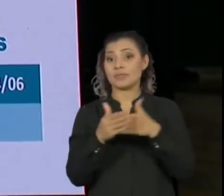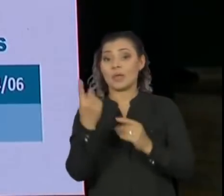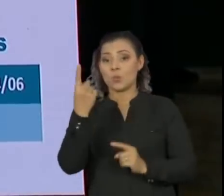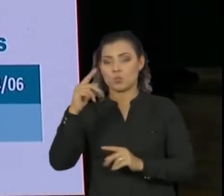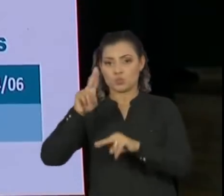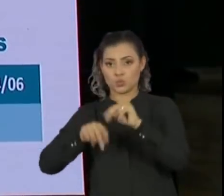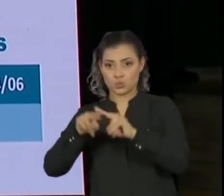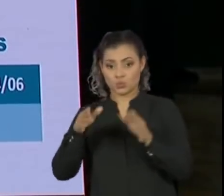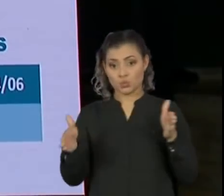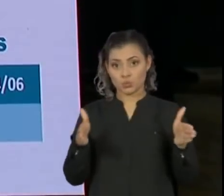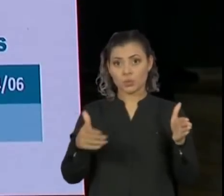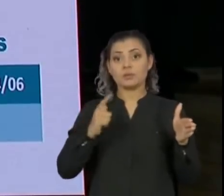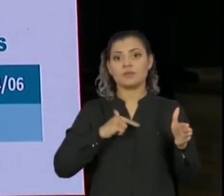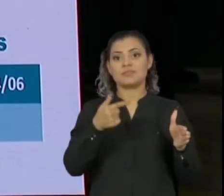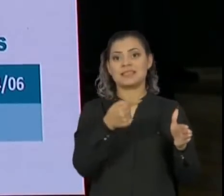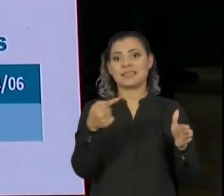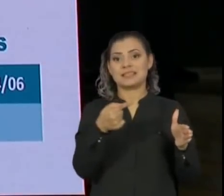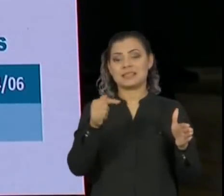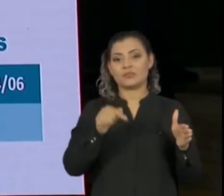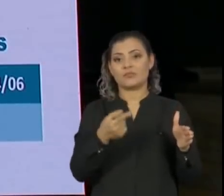de junho, o crescimento foi de